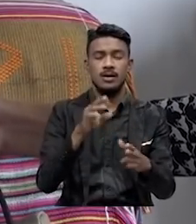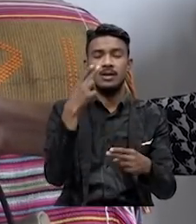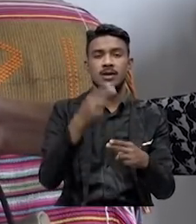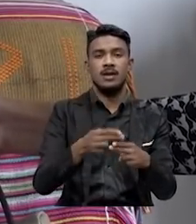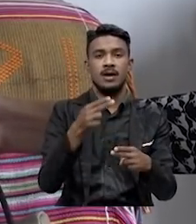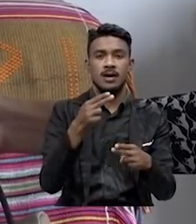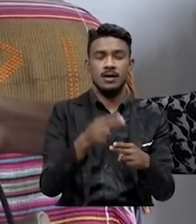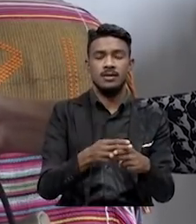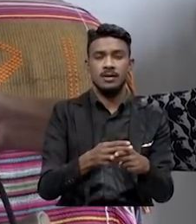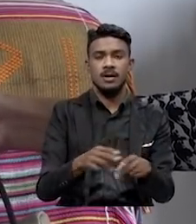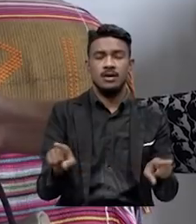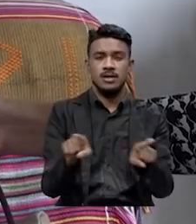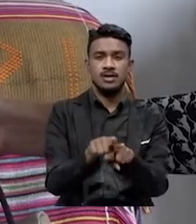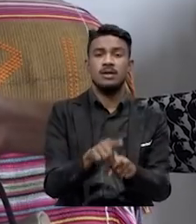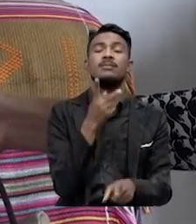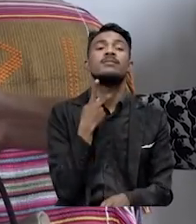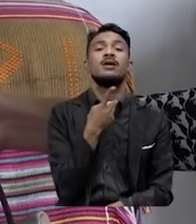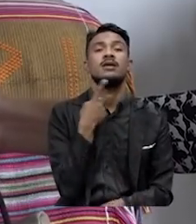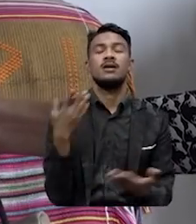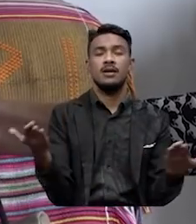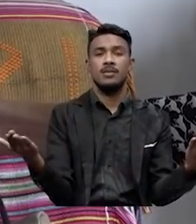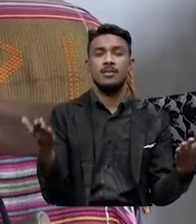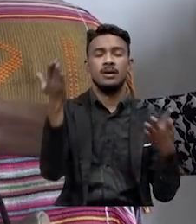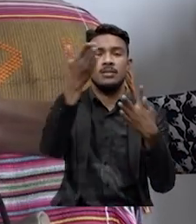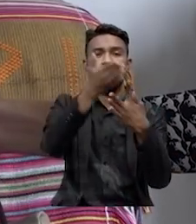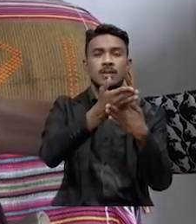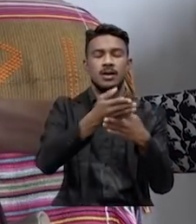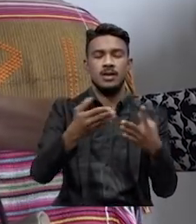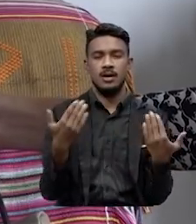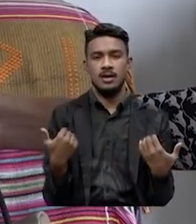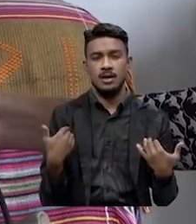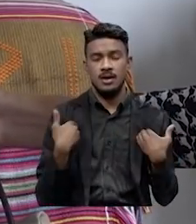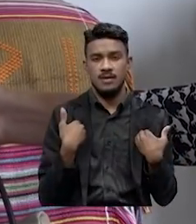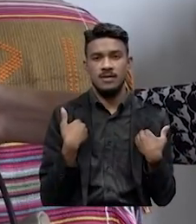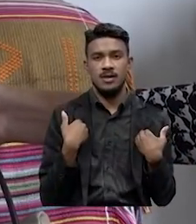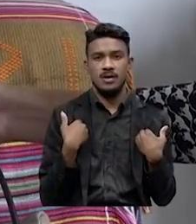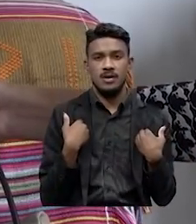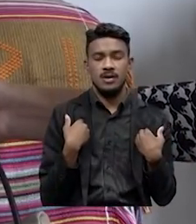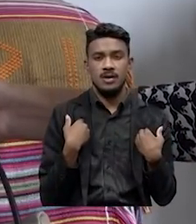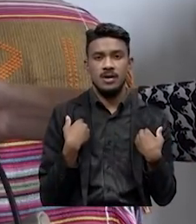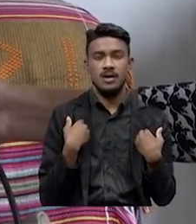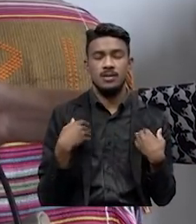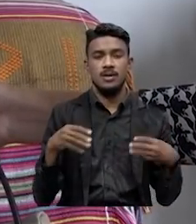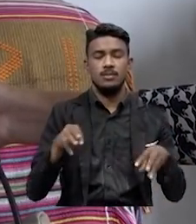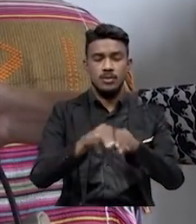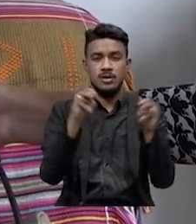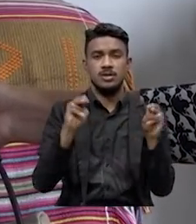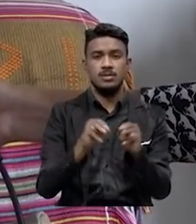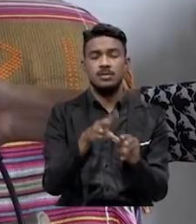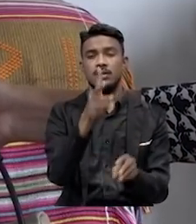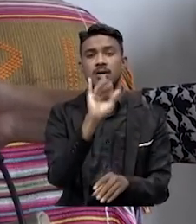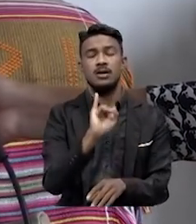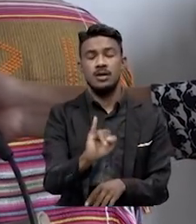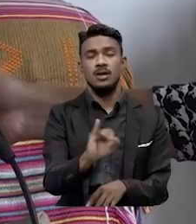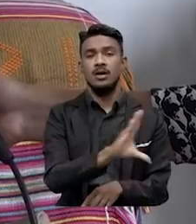ba amu padre sira hotu nebe maka hola parte iha diocese dili o ikus me arsi